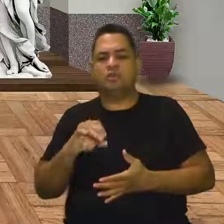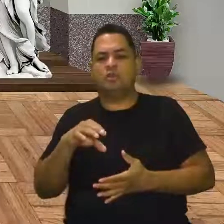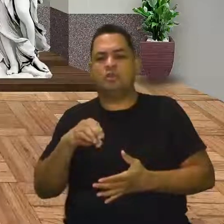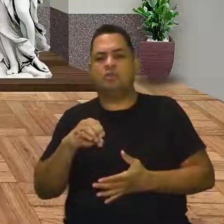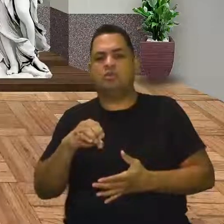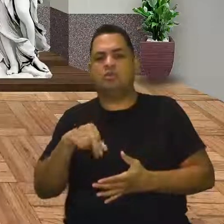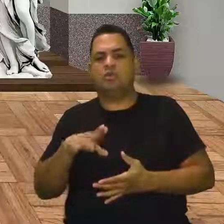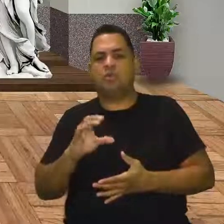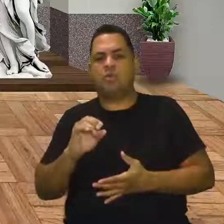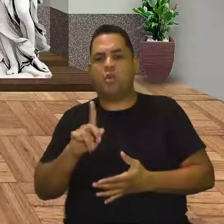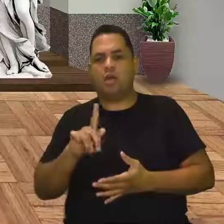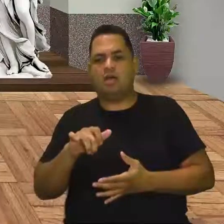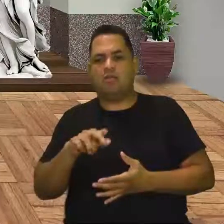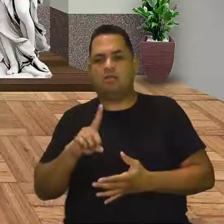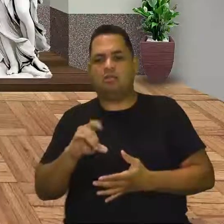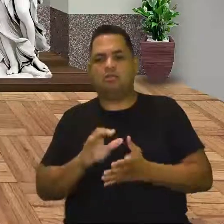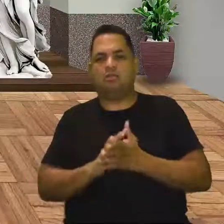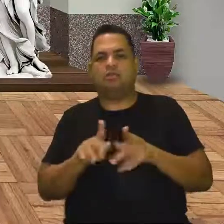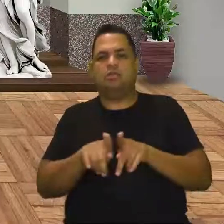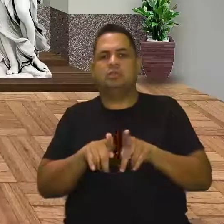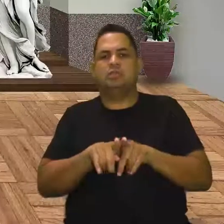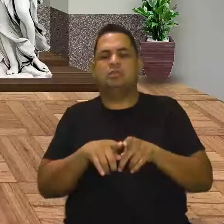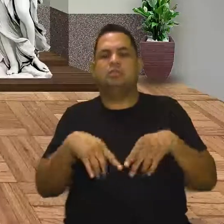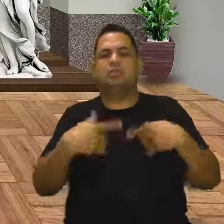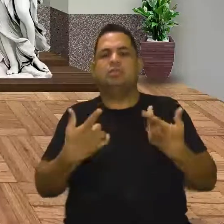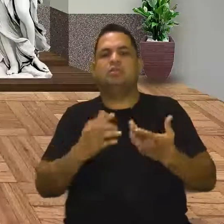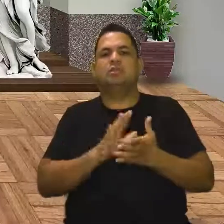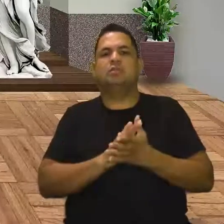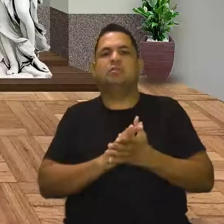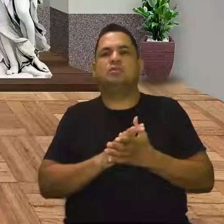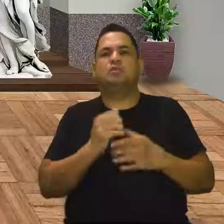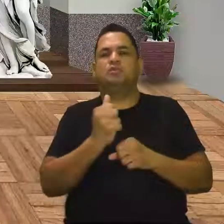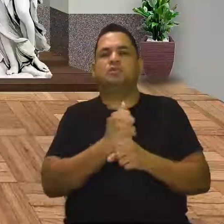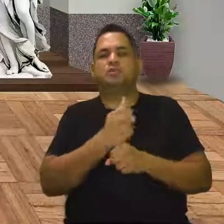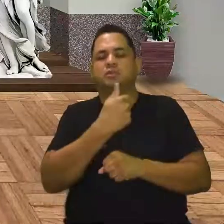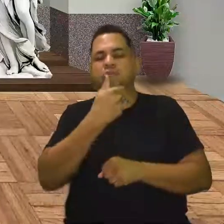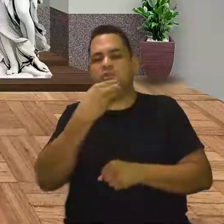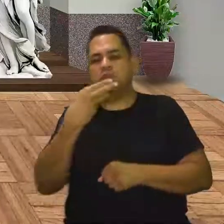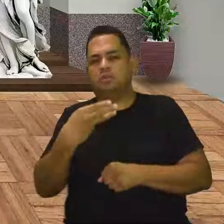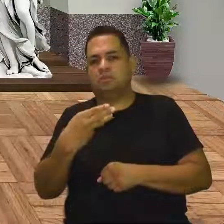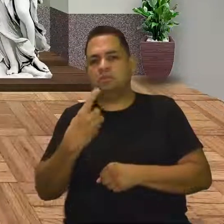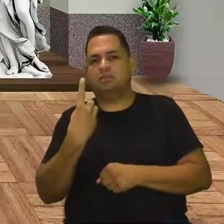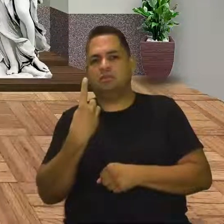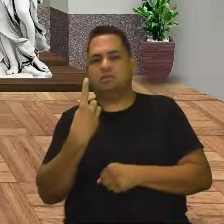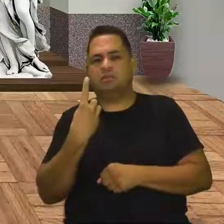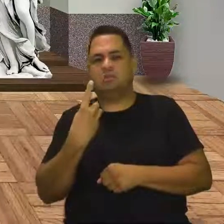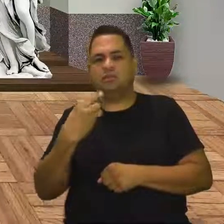Aí, moço, 31 de março de